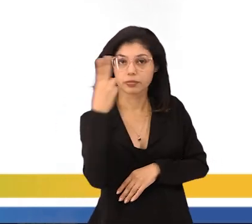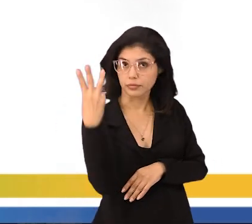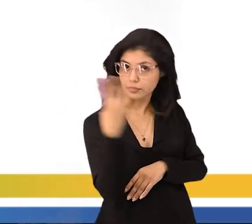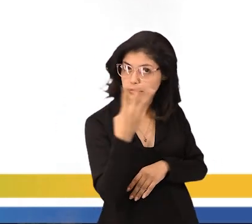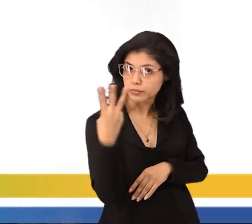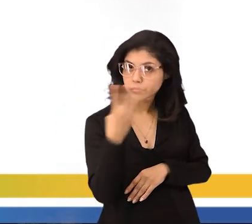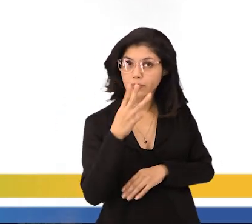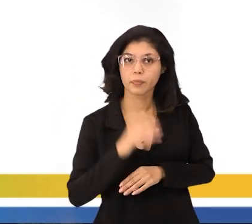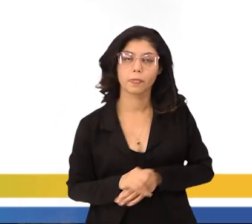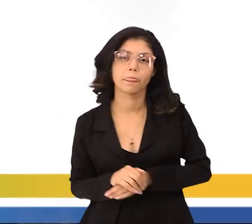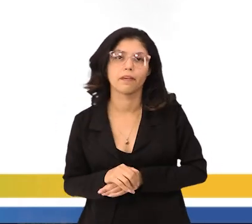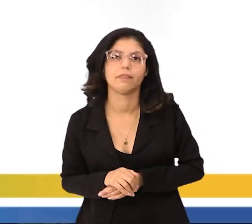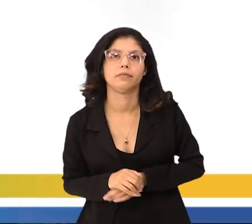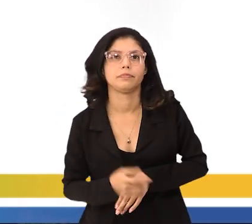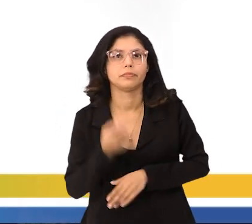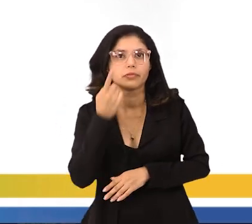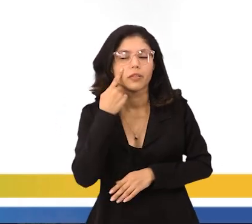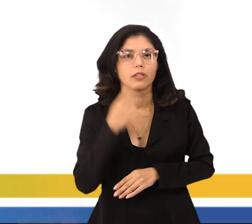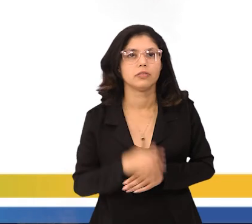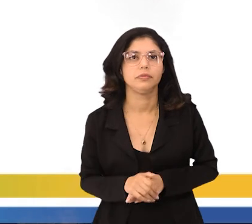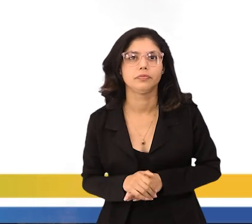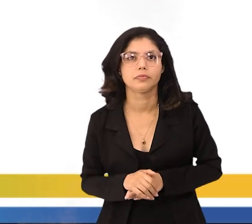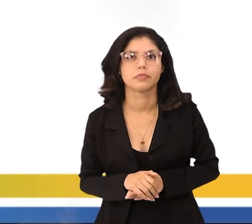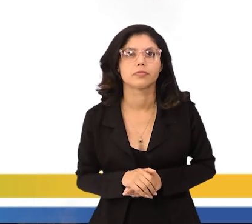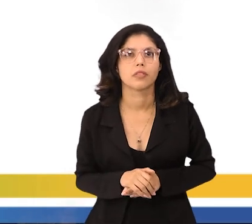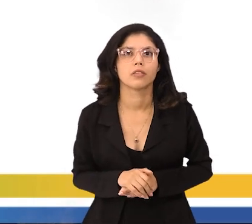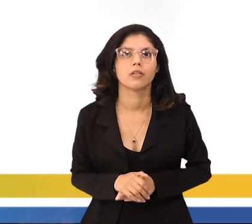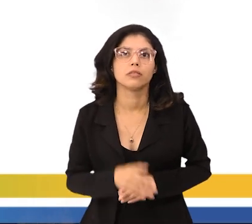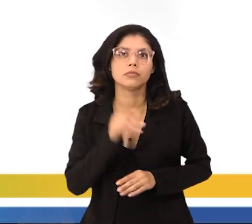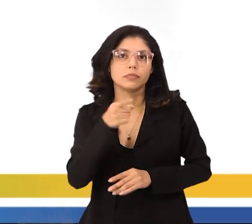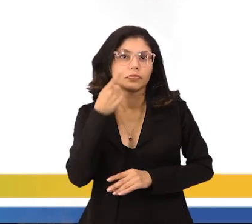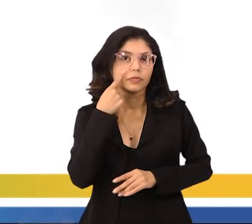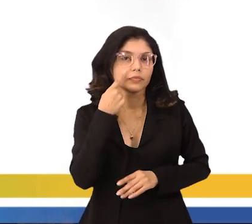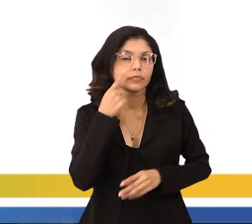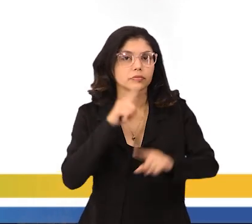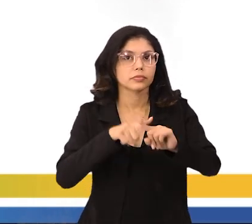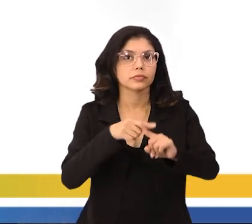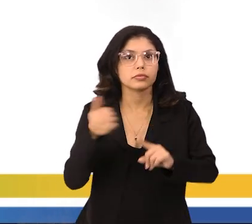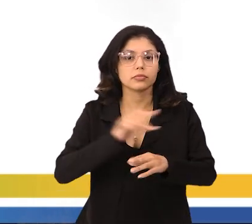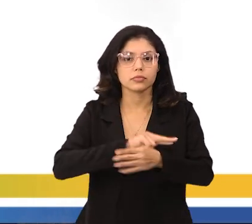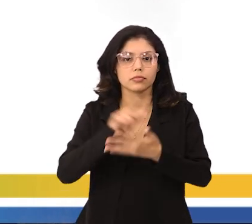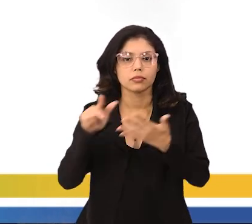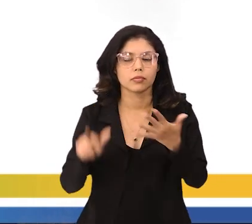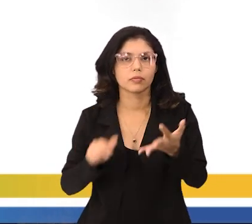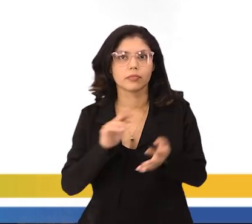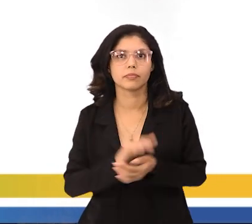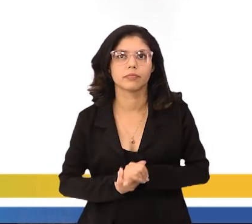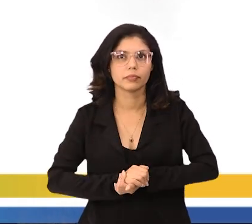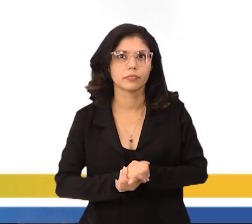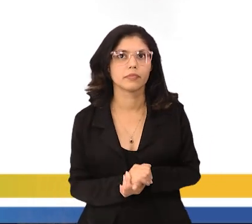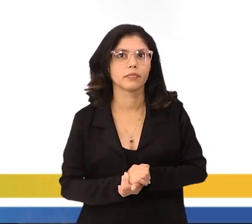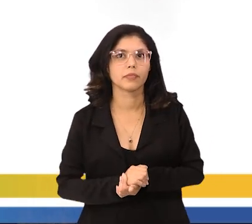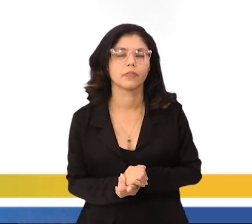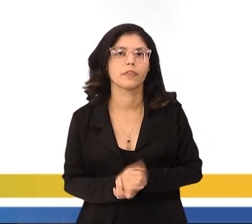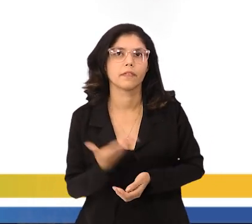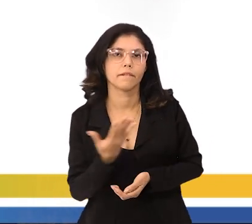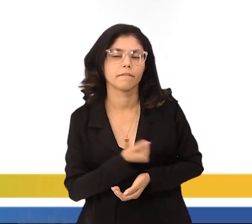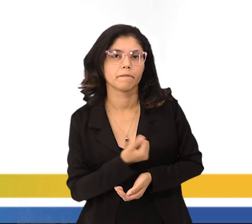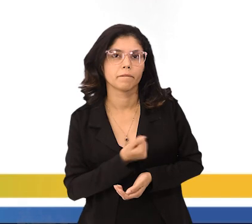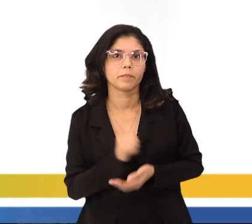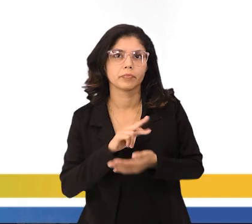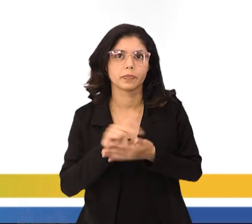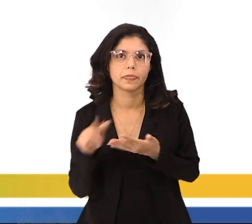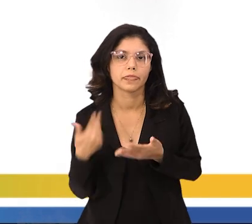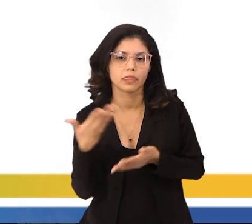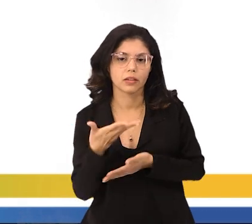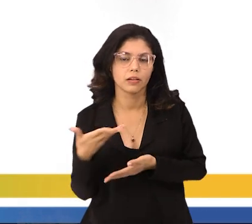3 vezes. Olha a letra B para que você entenda melhor. Veja que eu estou multiplicando o número 2 várias vezes. Então, esse número que repete várias